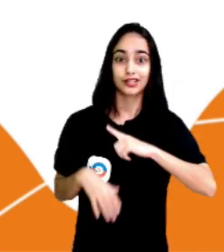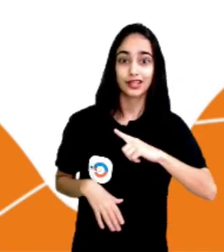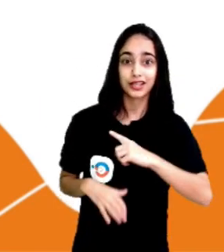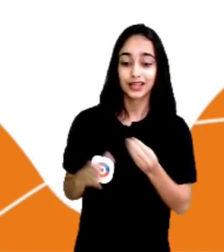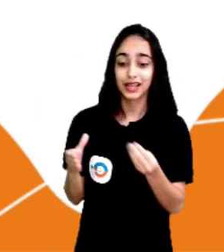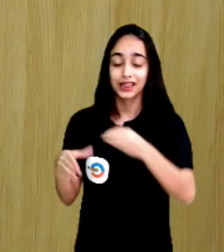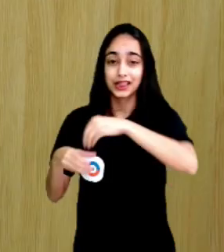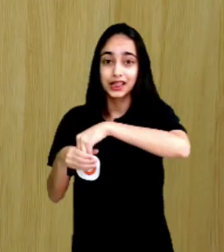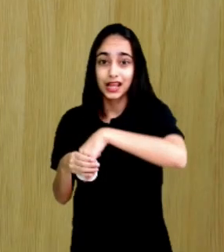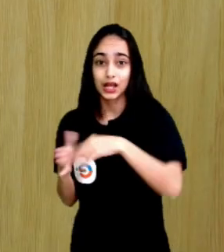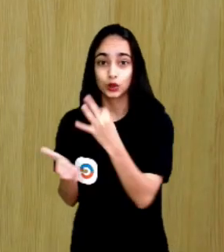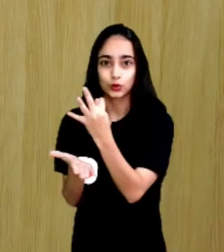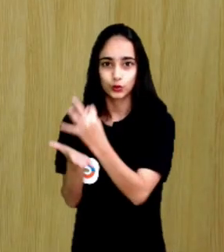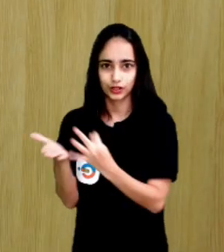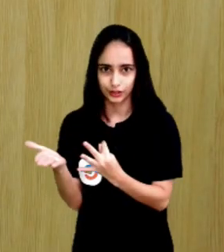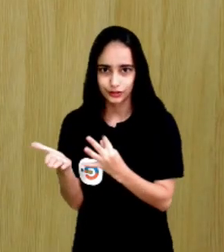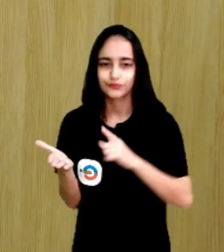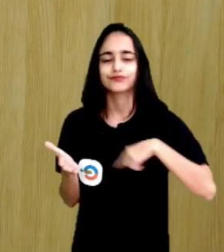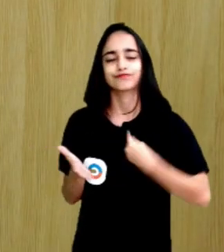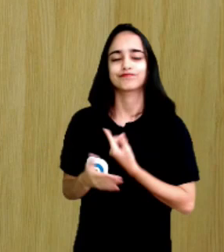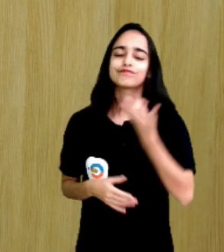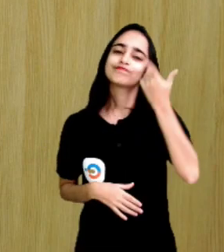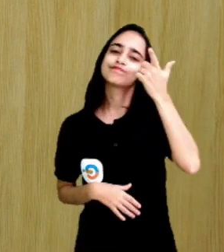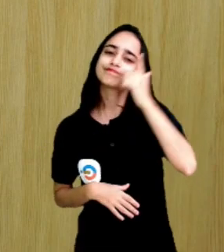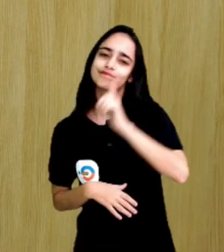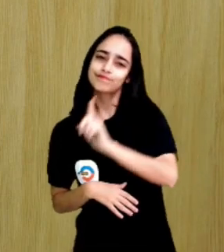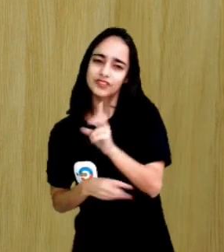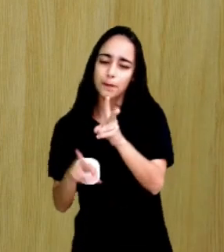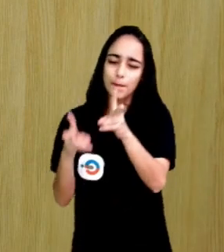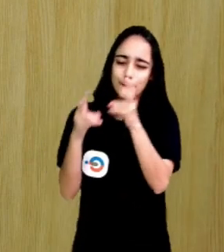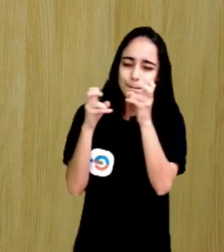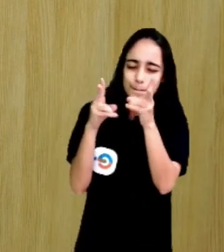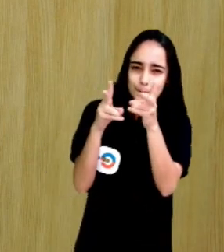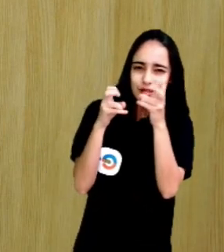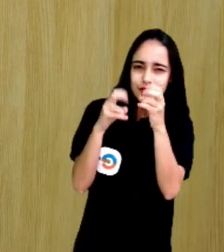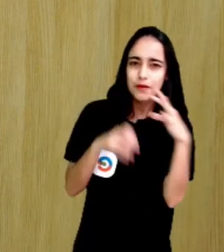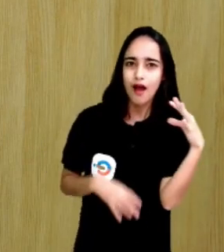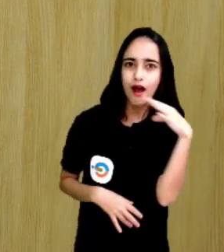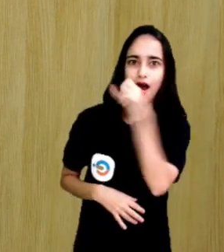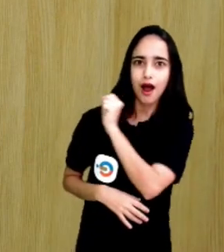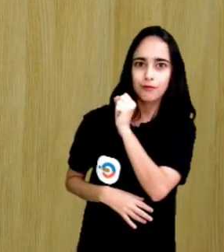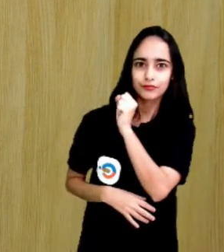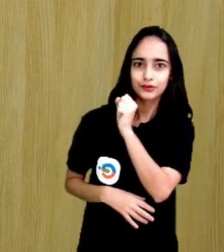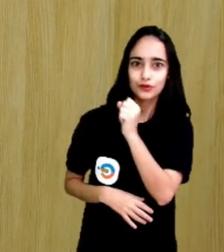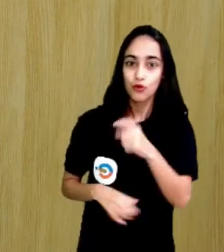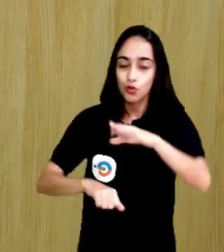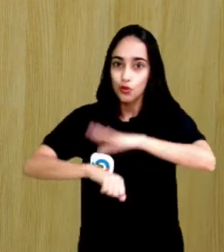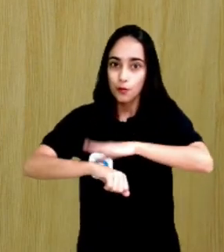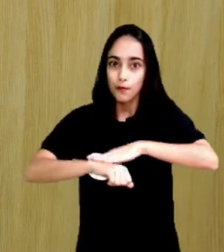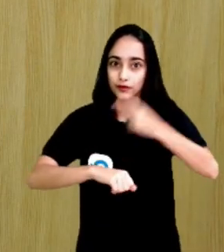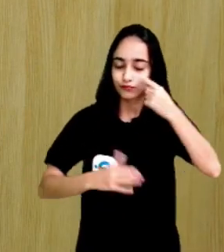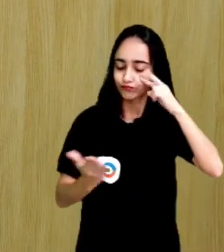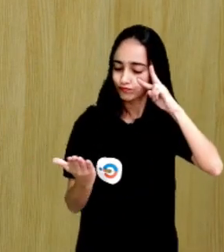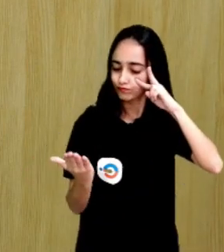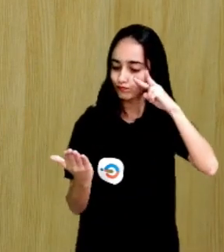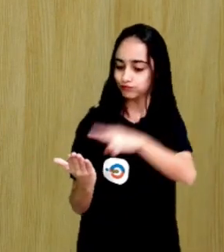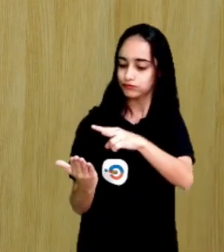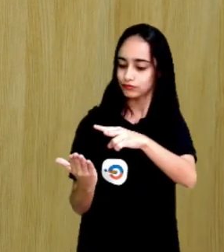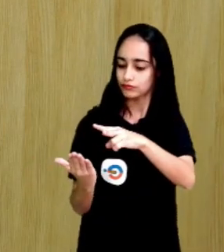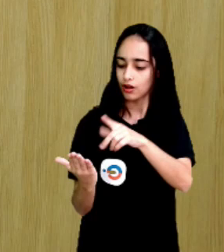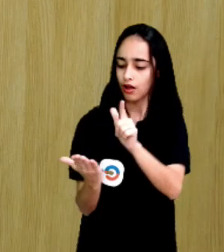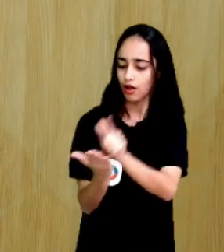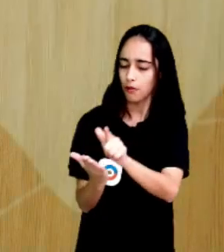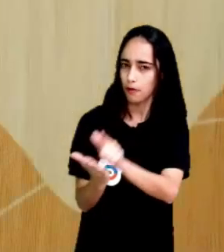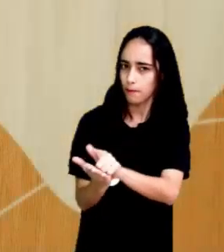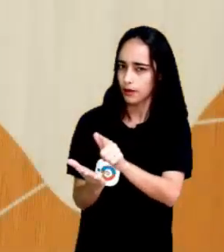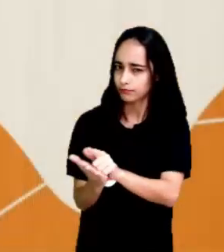superfície do texto que nós conseguimos localizar assim que batemos o olho lá no papel em que o texto